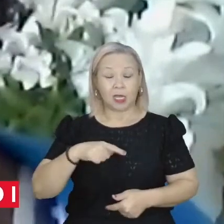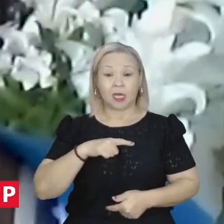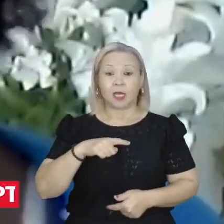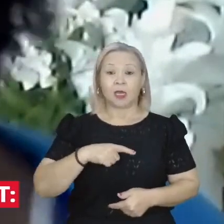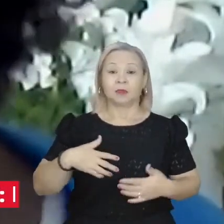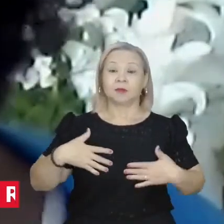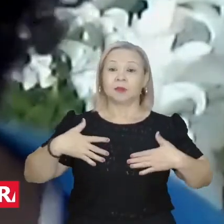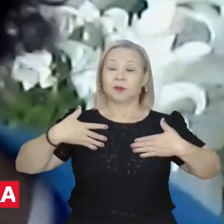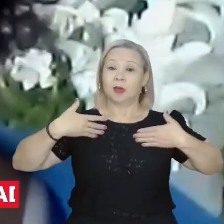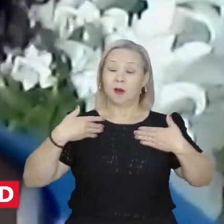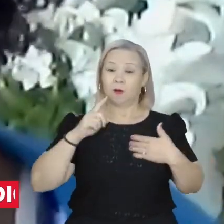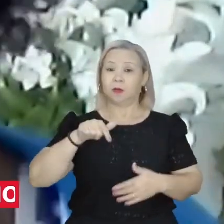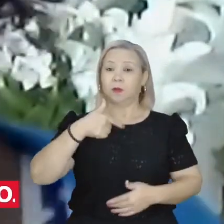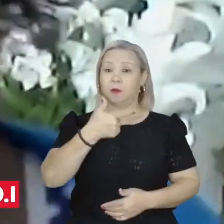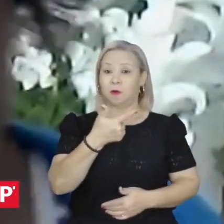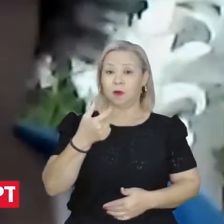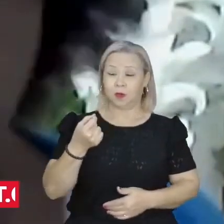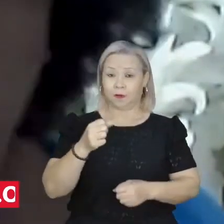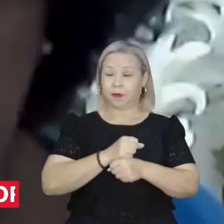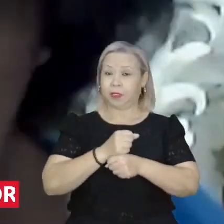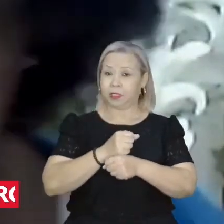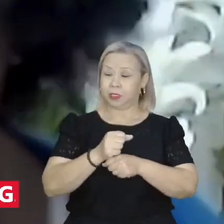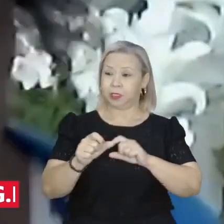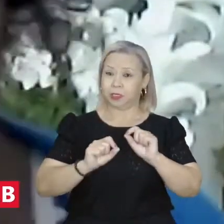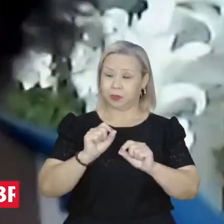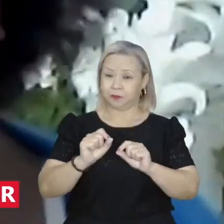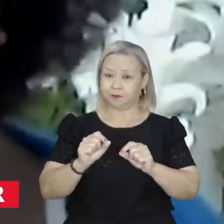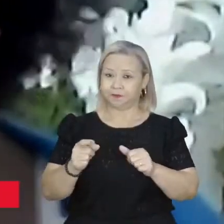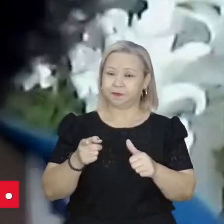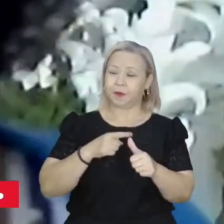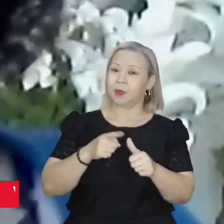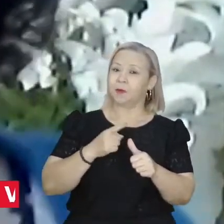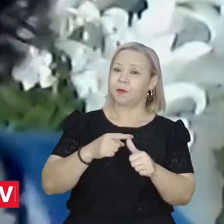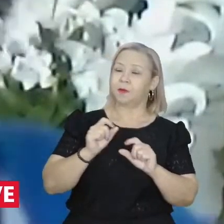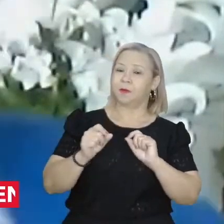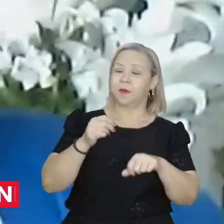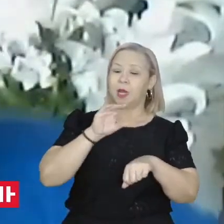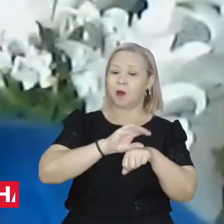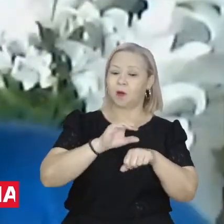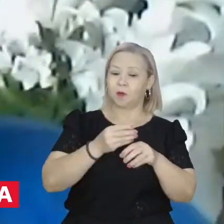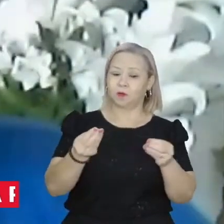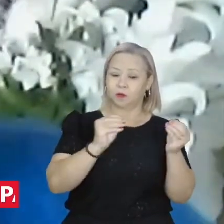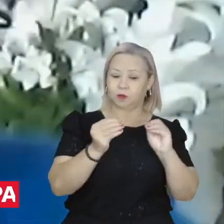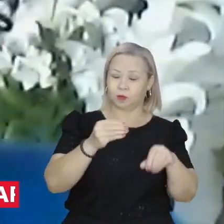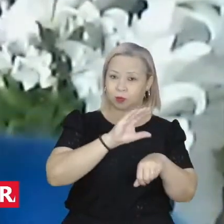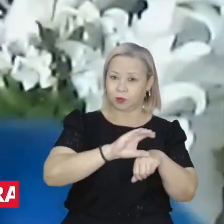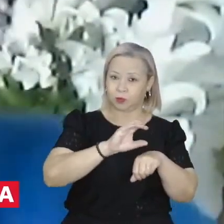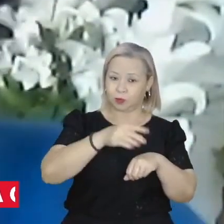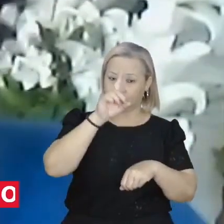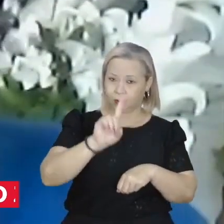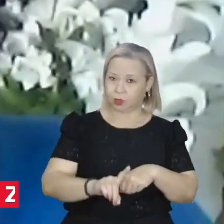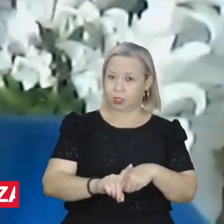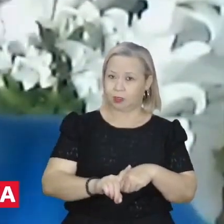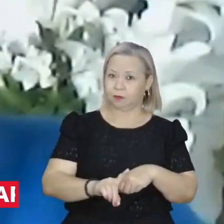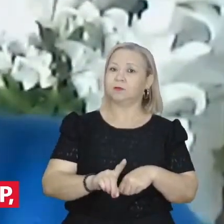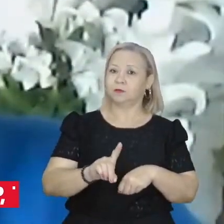mulheres aguerridas, competentes, que estão vindo aí para enfrentar, né, e nós